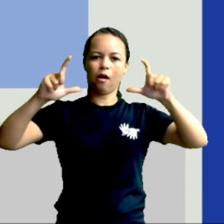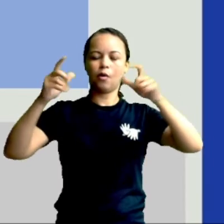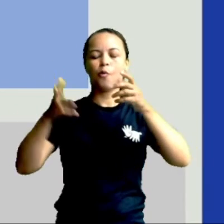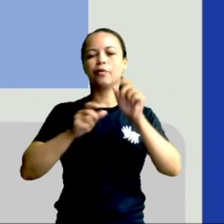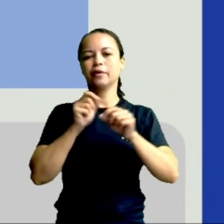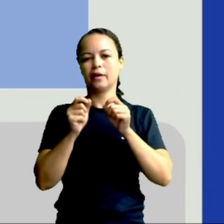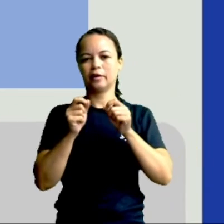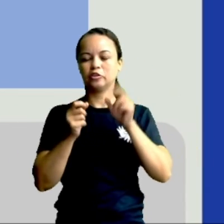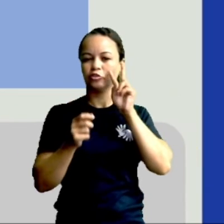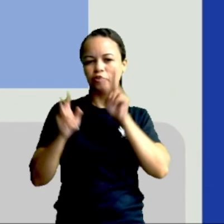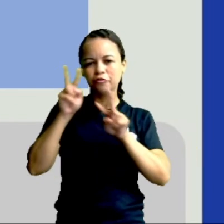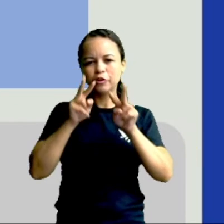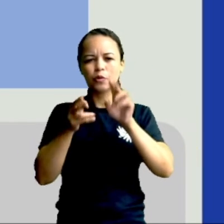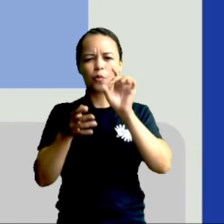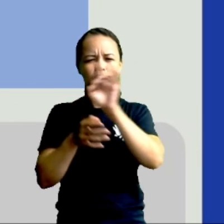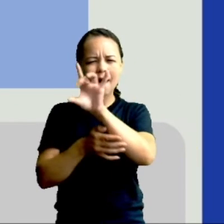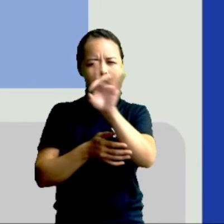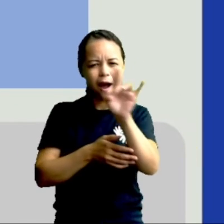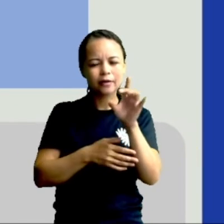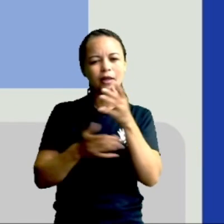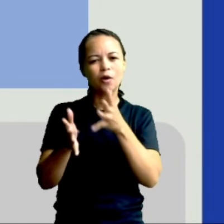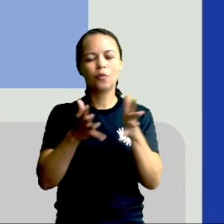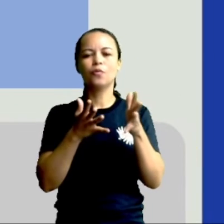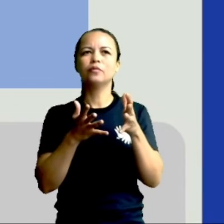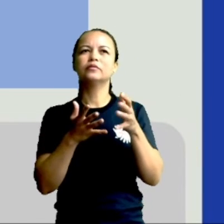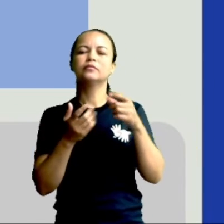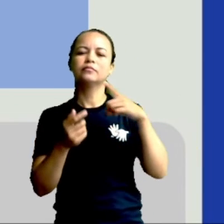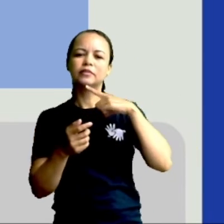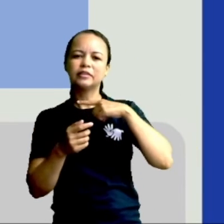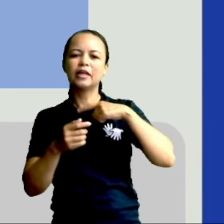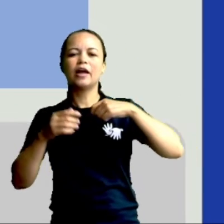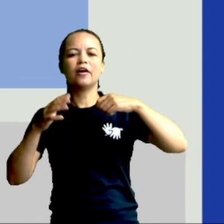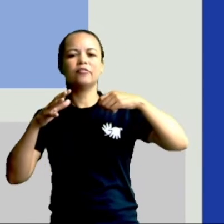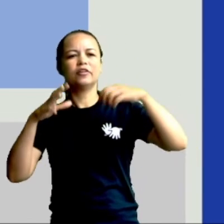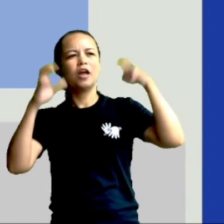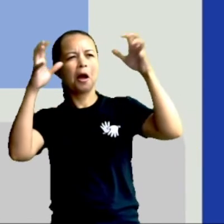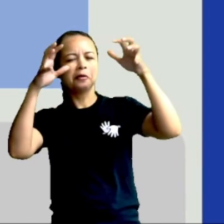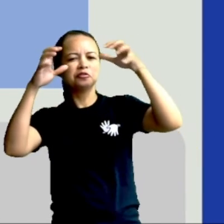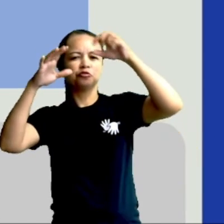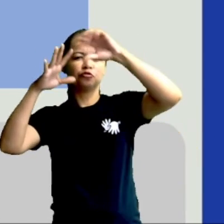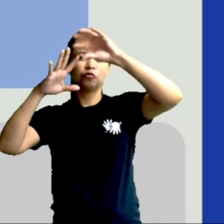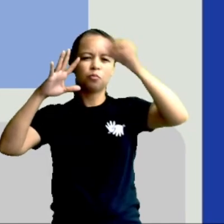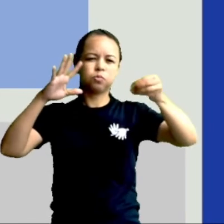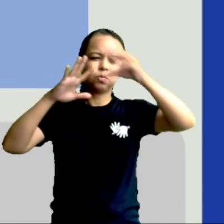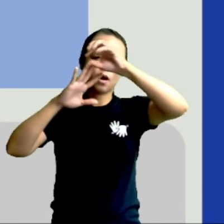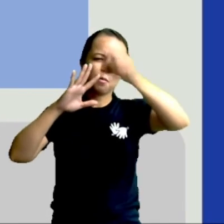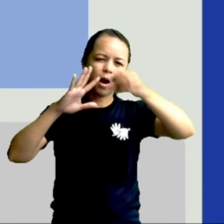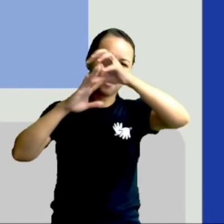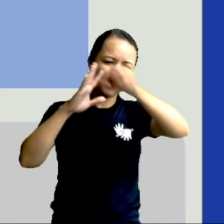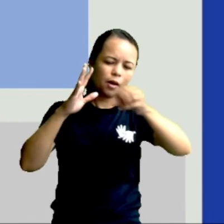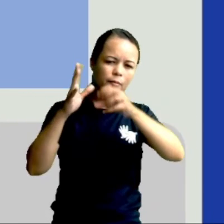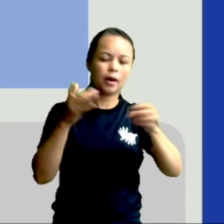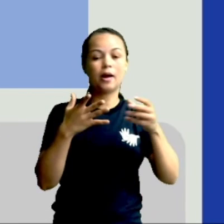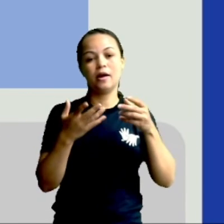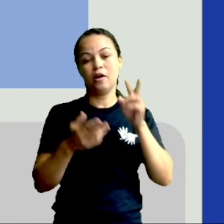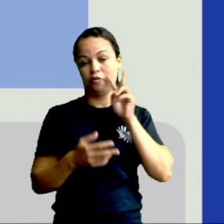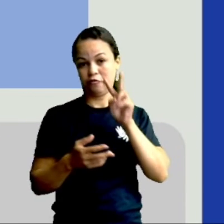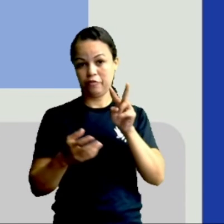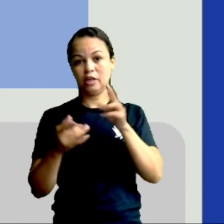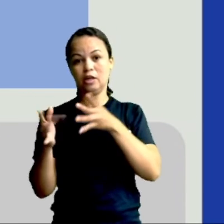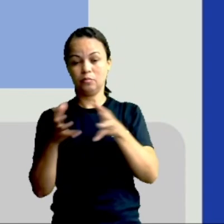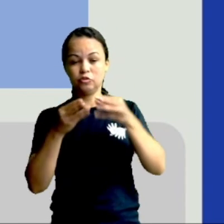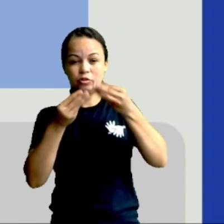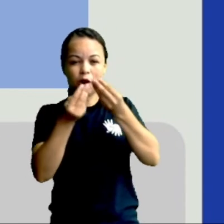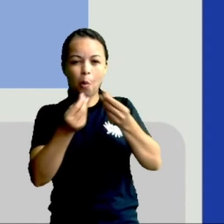né? E depois, a chuva de meteoros, né? Vimos que é justamente o pó deixado pelos cometas